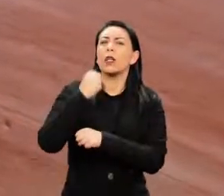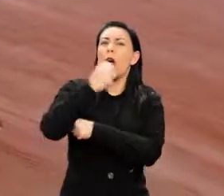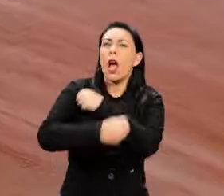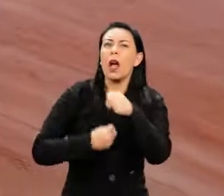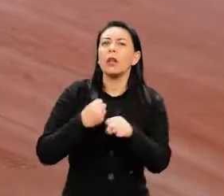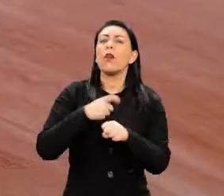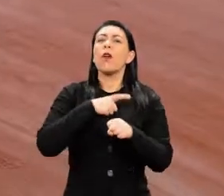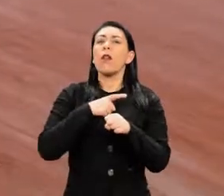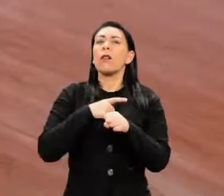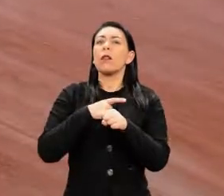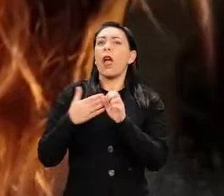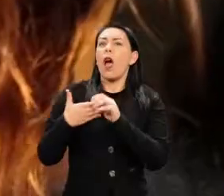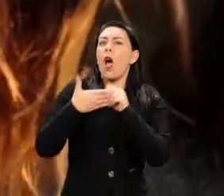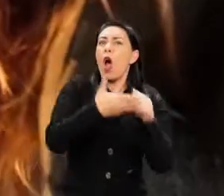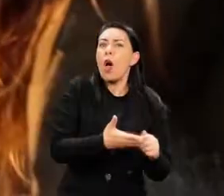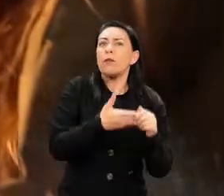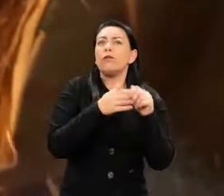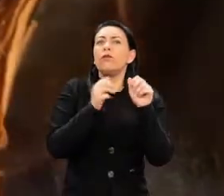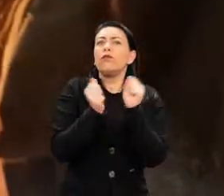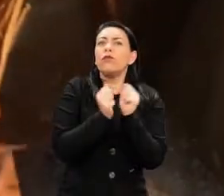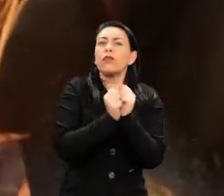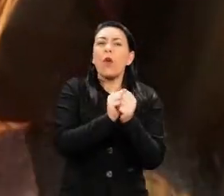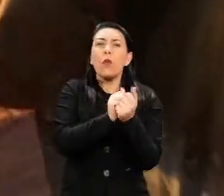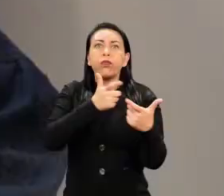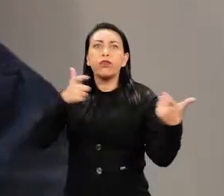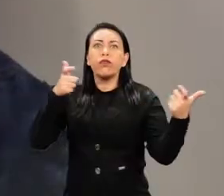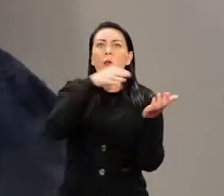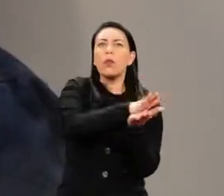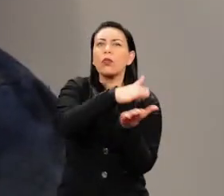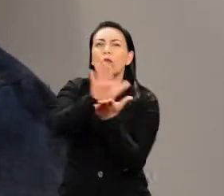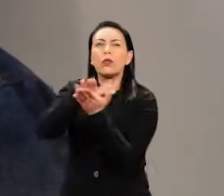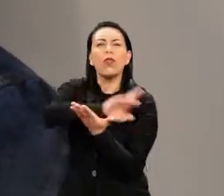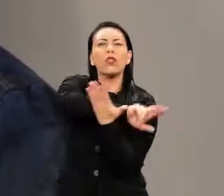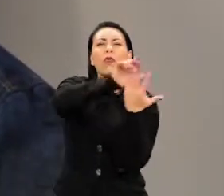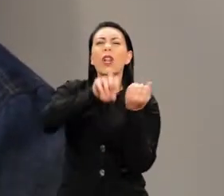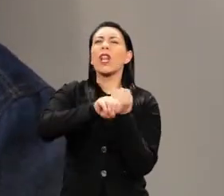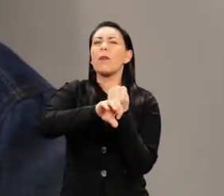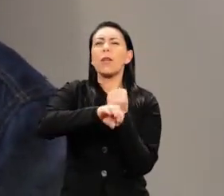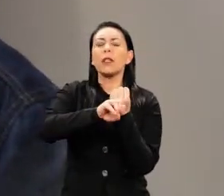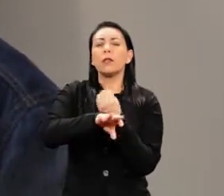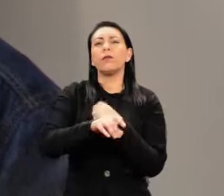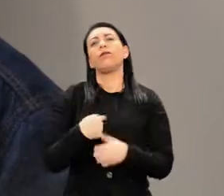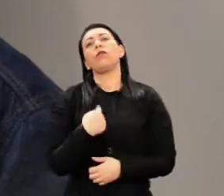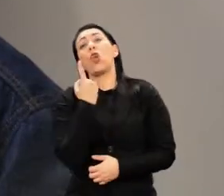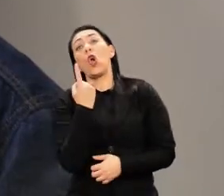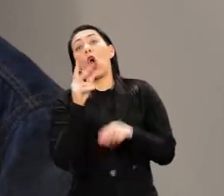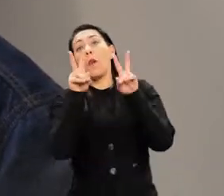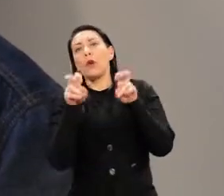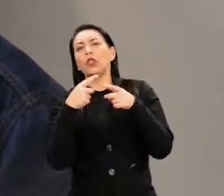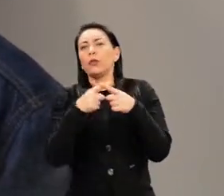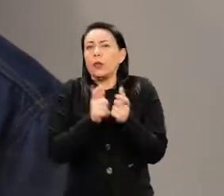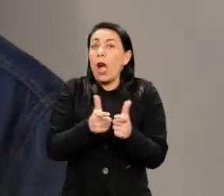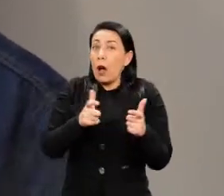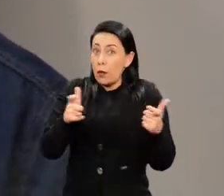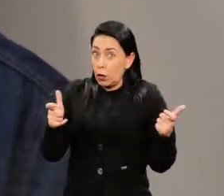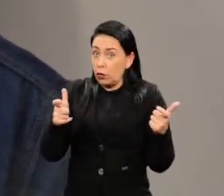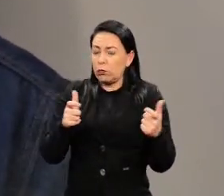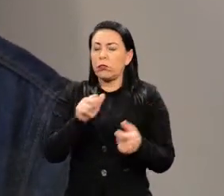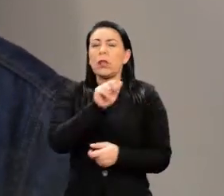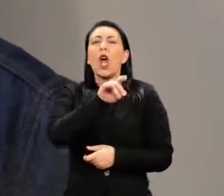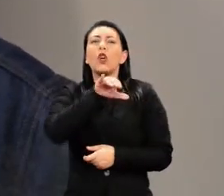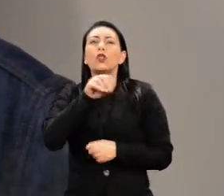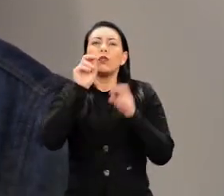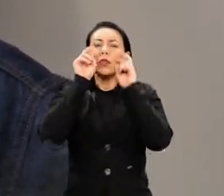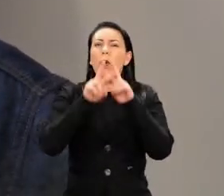no volume de produção nas mais diferentes mídias um dos motivos de ter crescido a produção audiovisual aqui foram as escolas